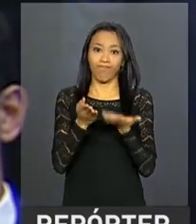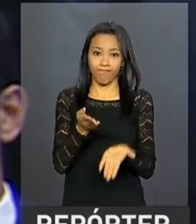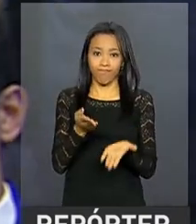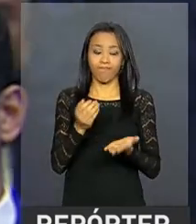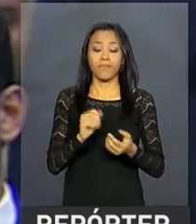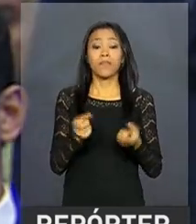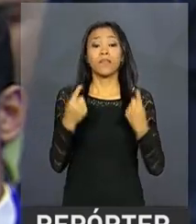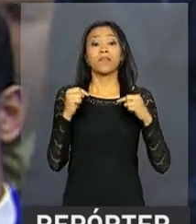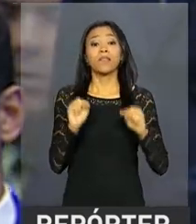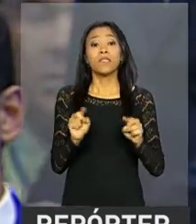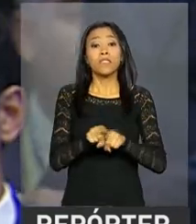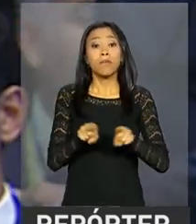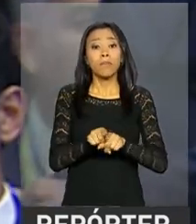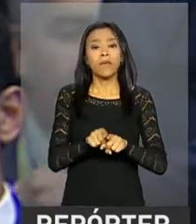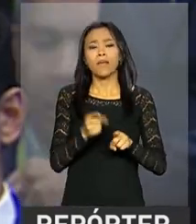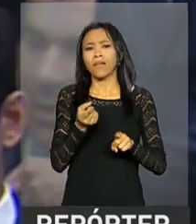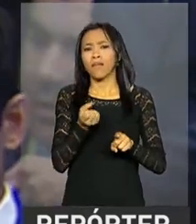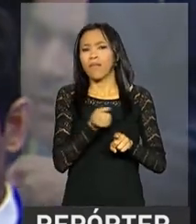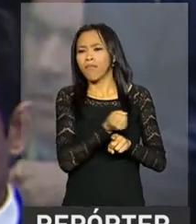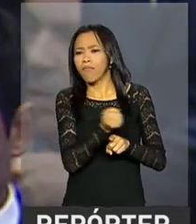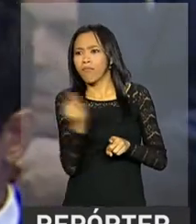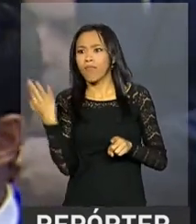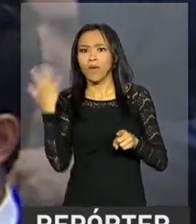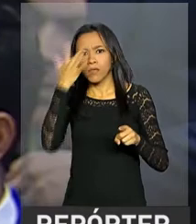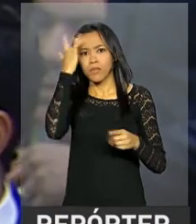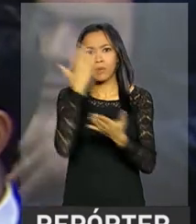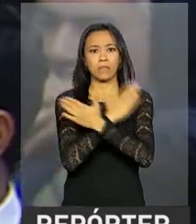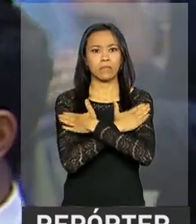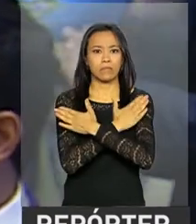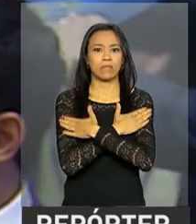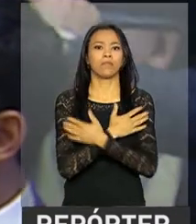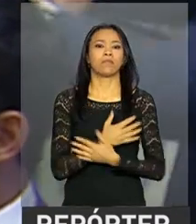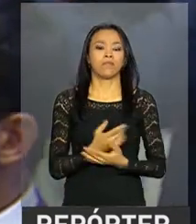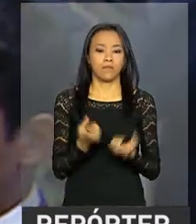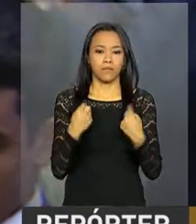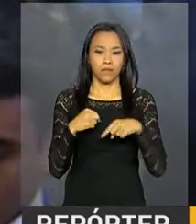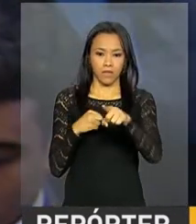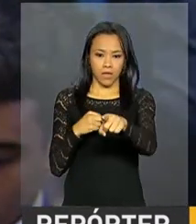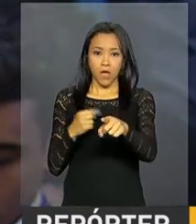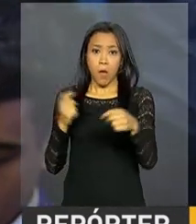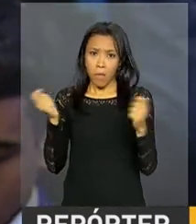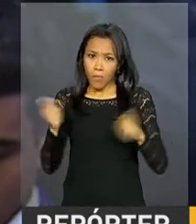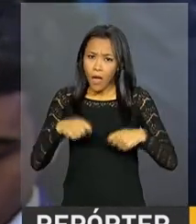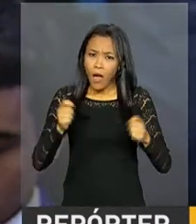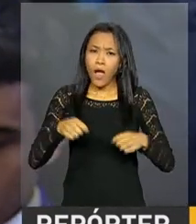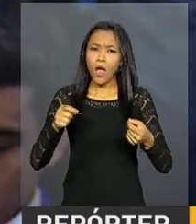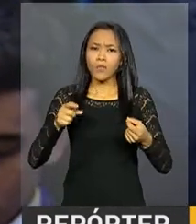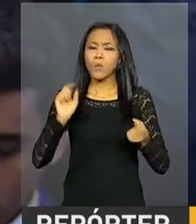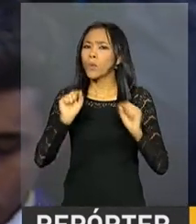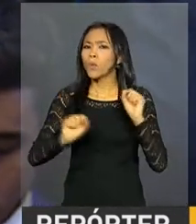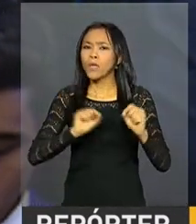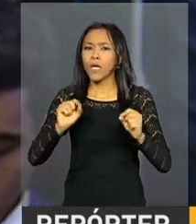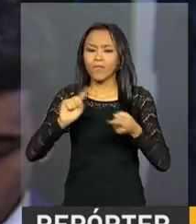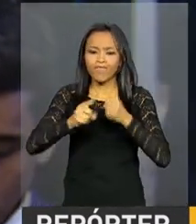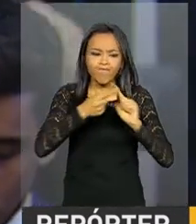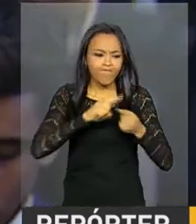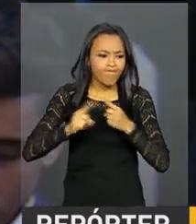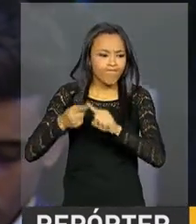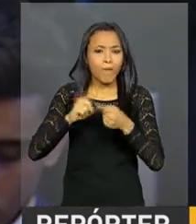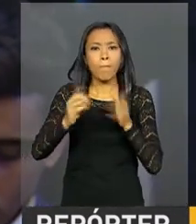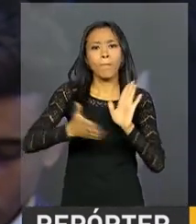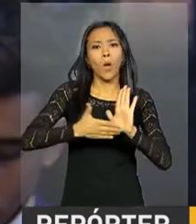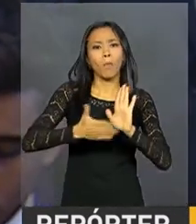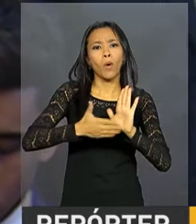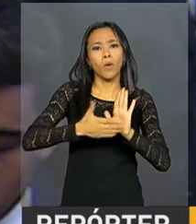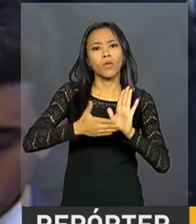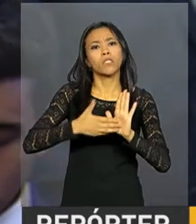produzidos no país, e em milhões de desempregados. Podemos articular propostas que já começaram a ser implantadas e